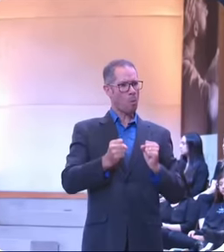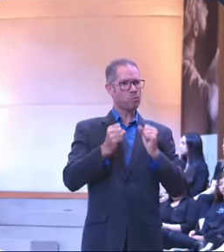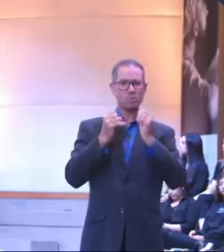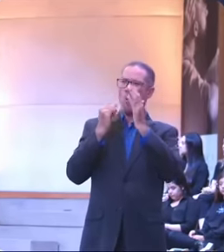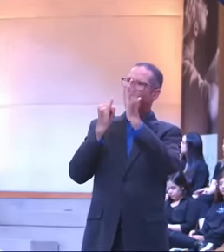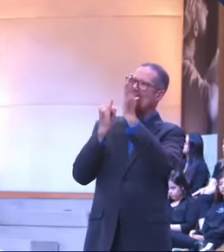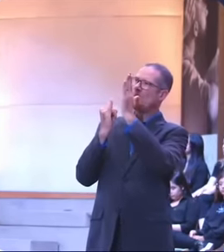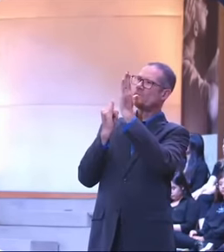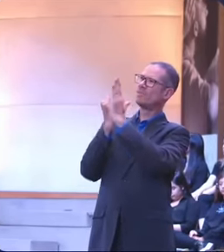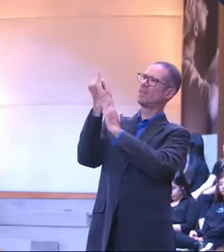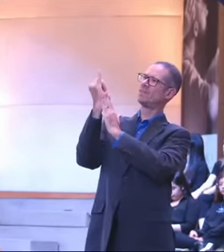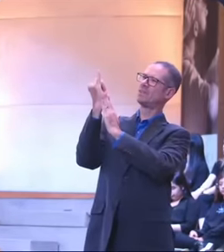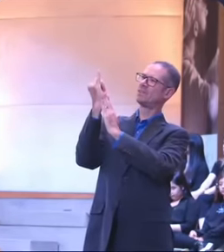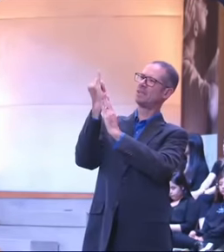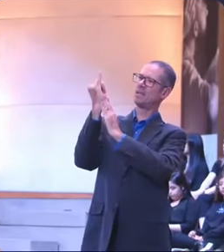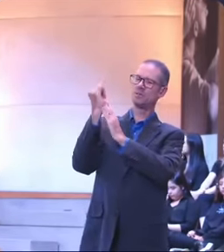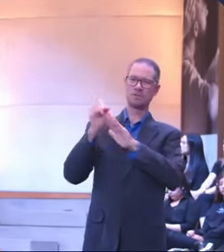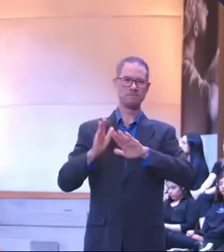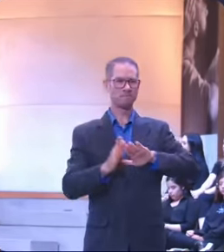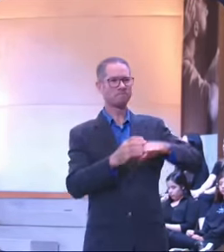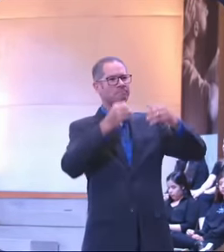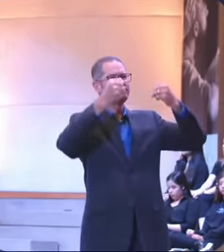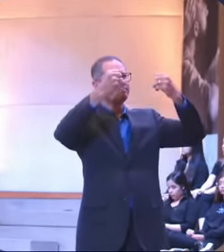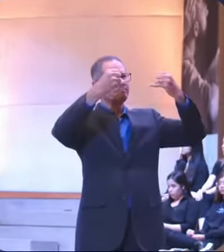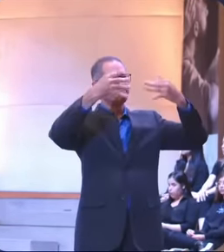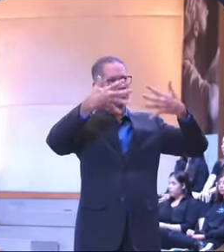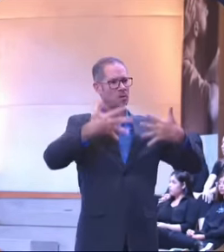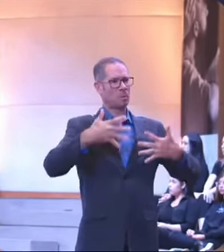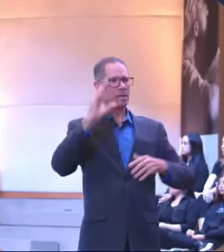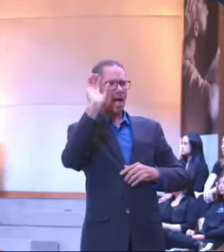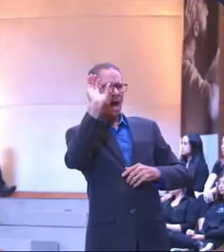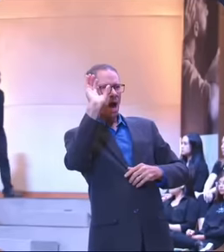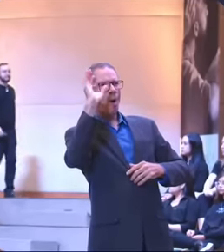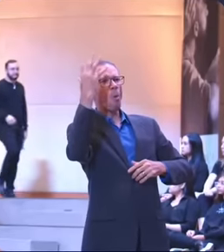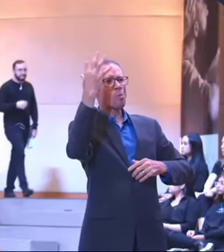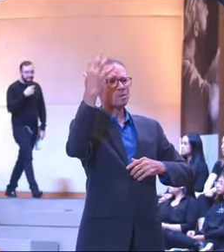intercessão. Deixa eu explicar para você o que estava acontecendo.